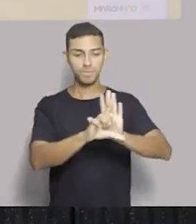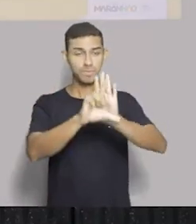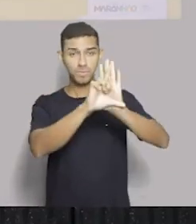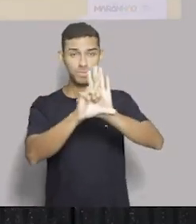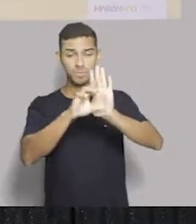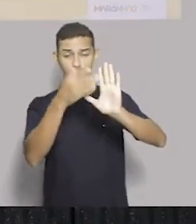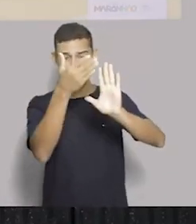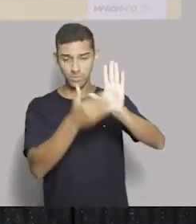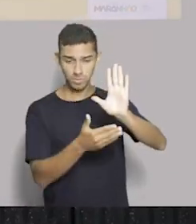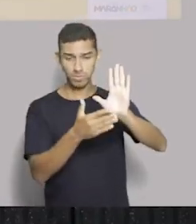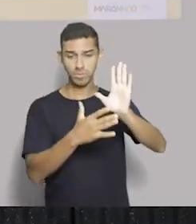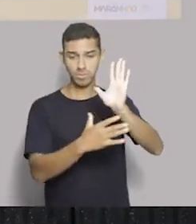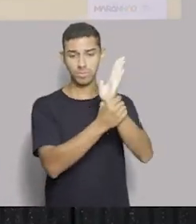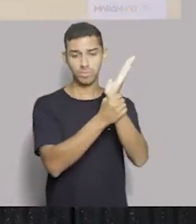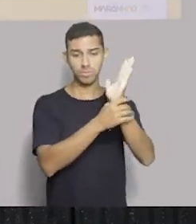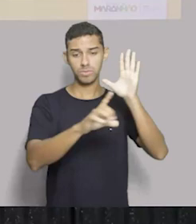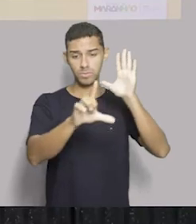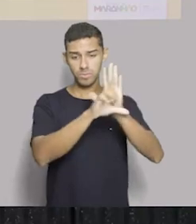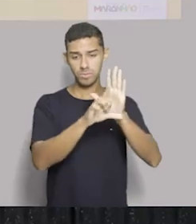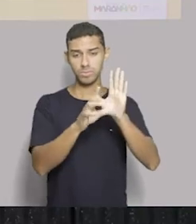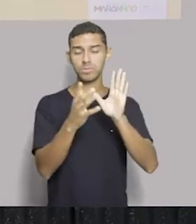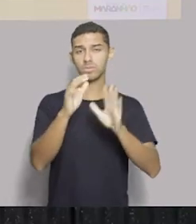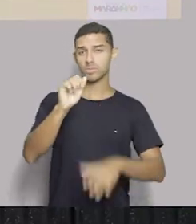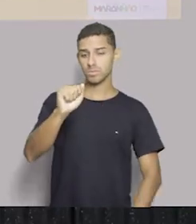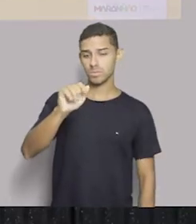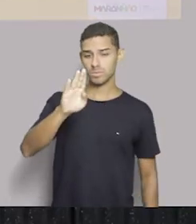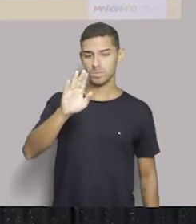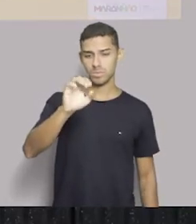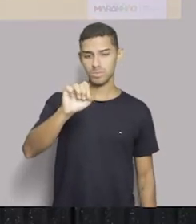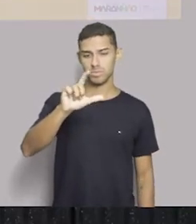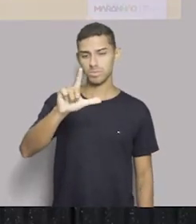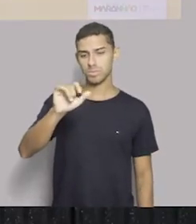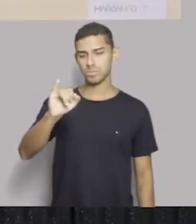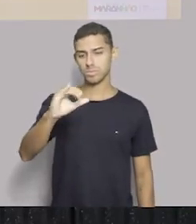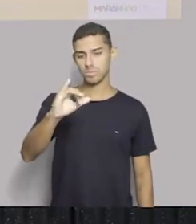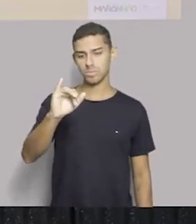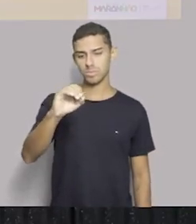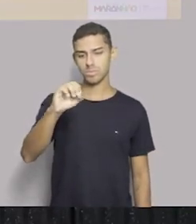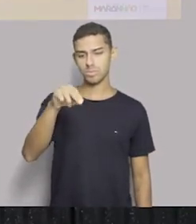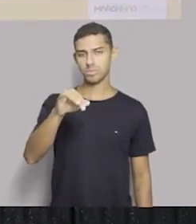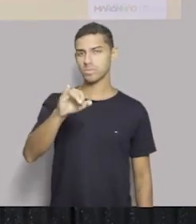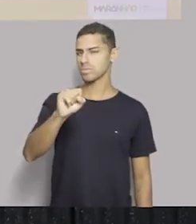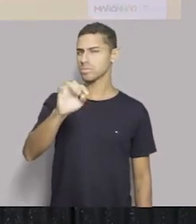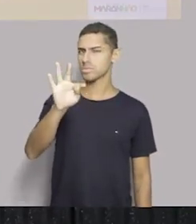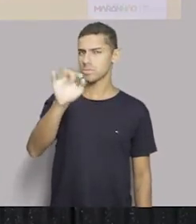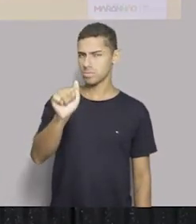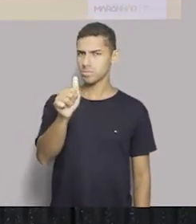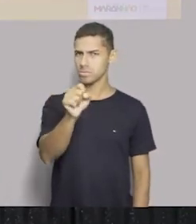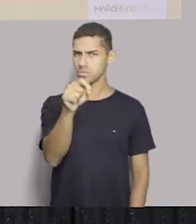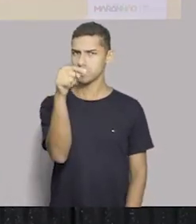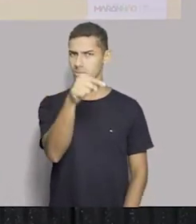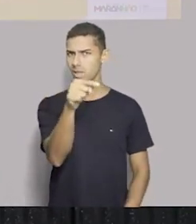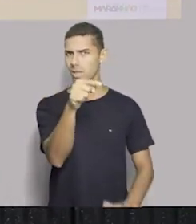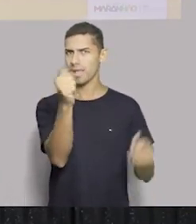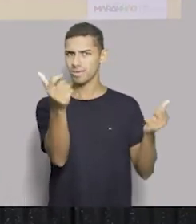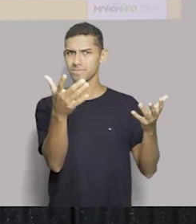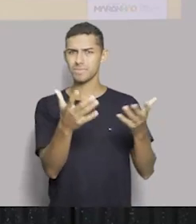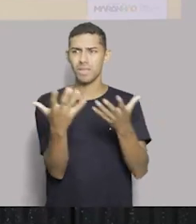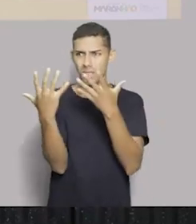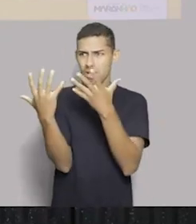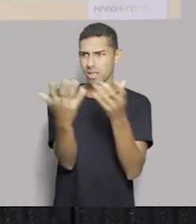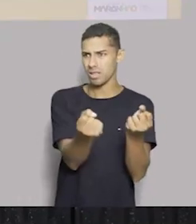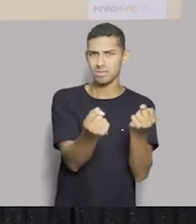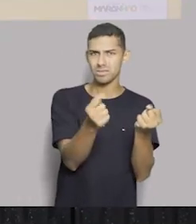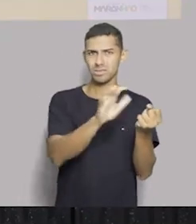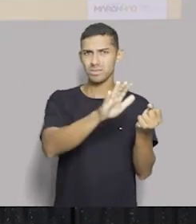legalização das leis abolicionistas pessoal leis abolicionistas são aquelas que aboliram a